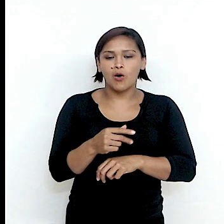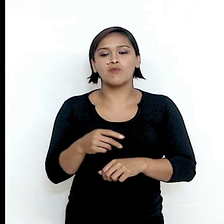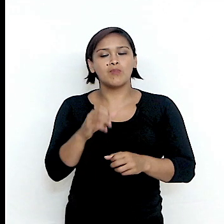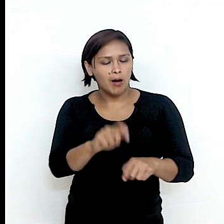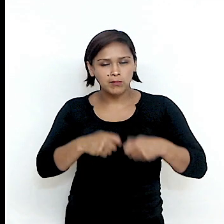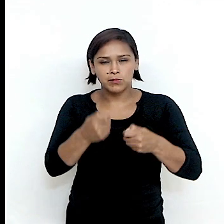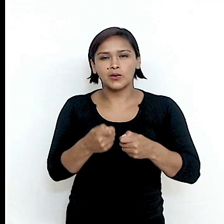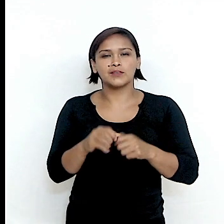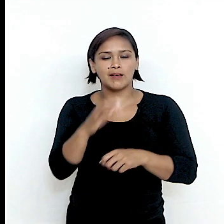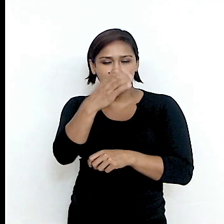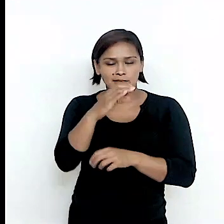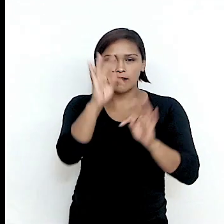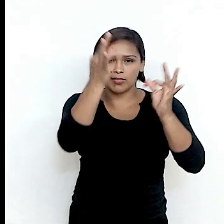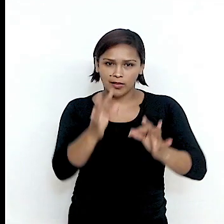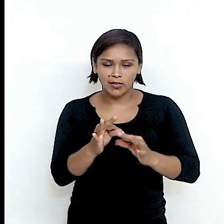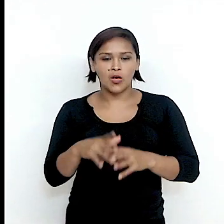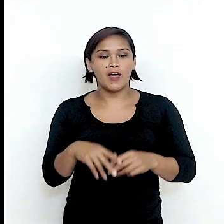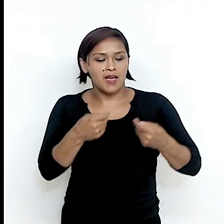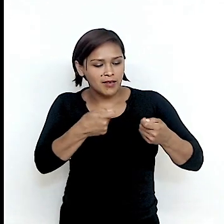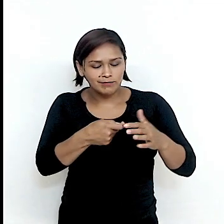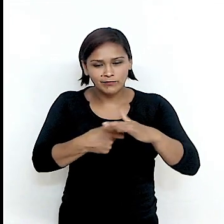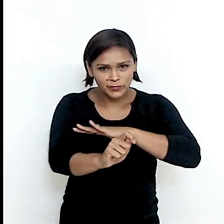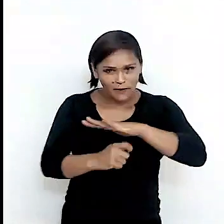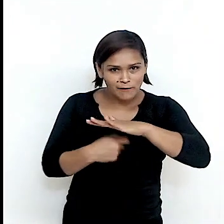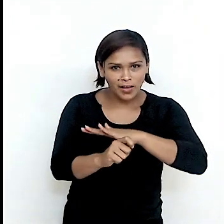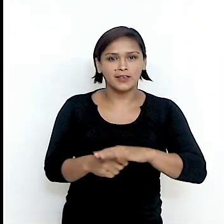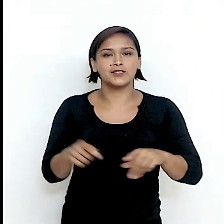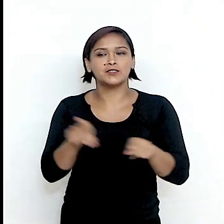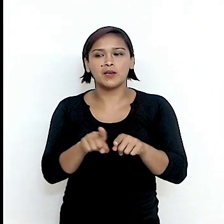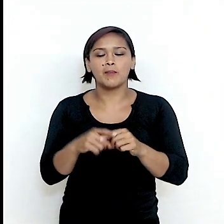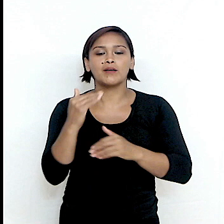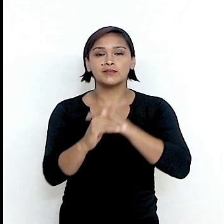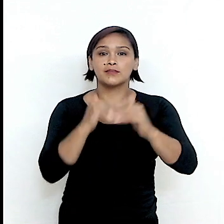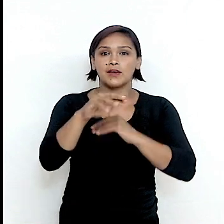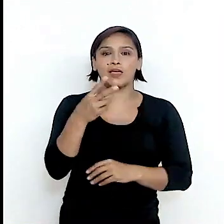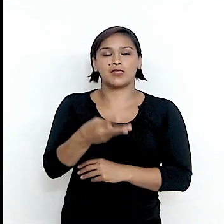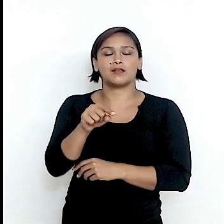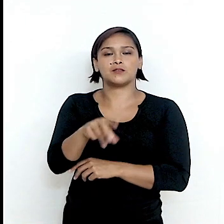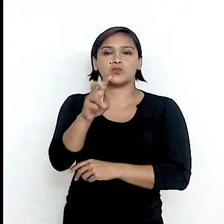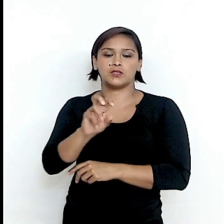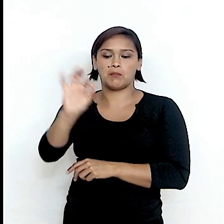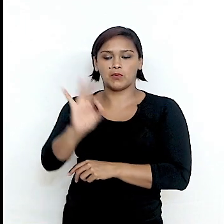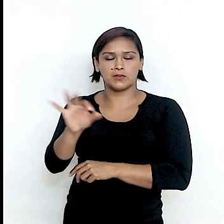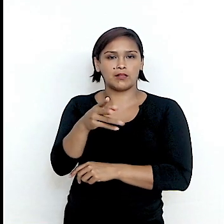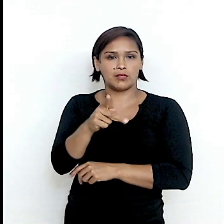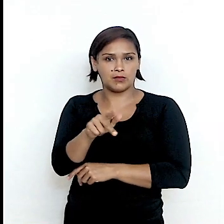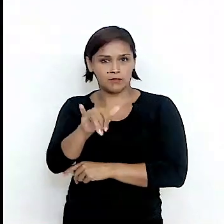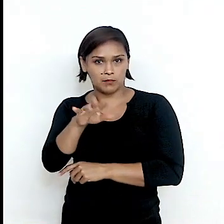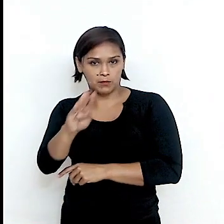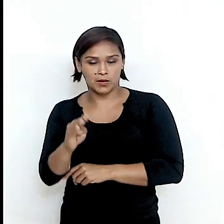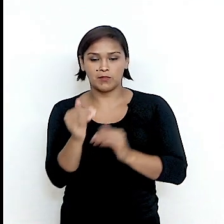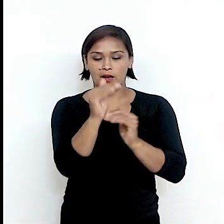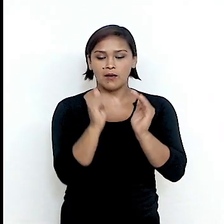potência científica tecnológica no país que investe maciçamente pesquisa e desenvolvimentos 3.5 por cento do PIB é o percentual